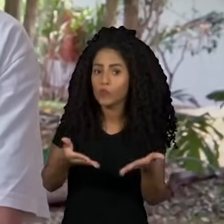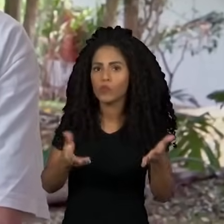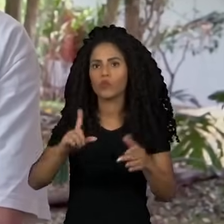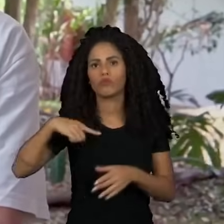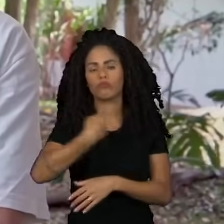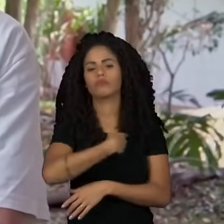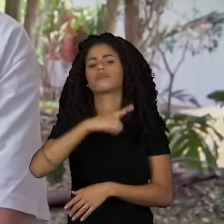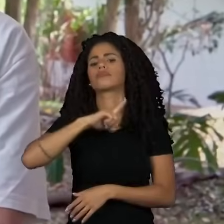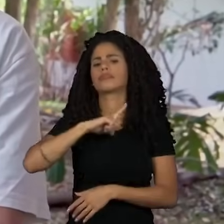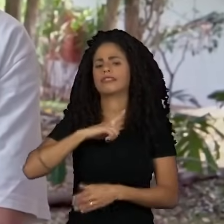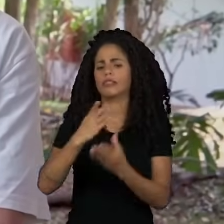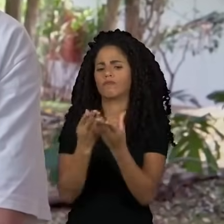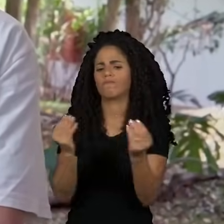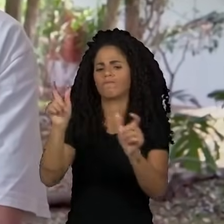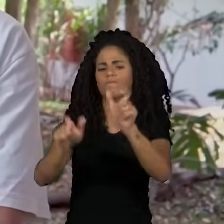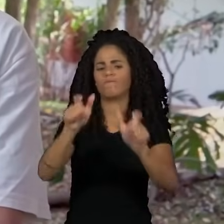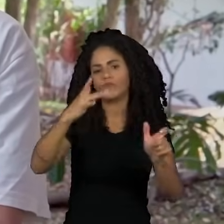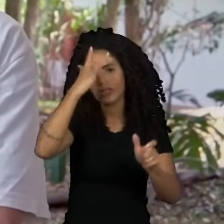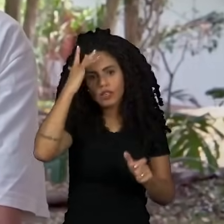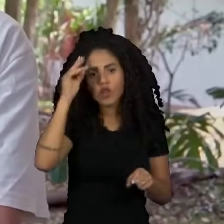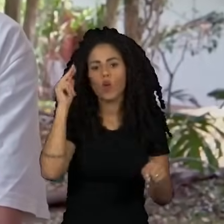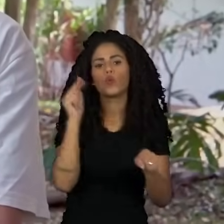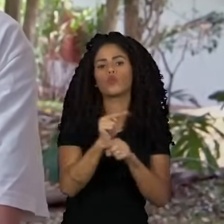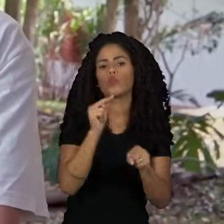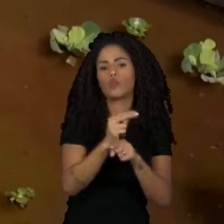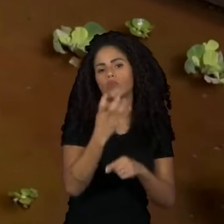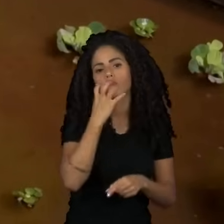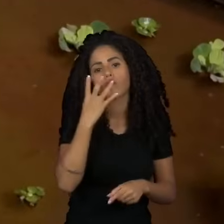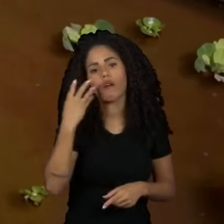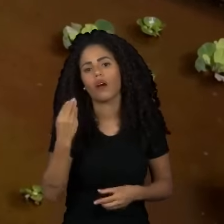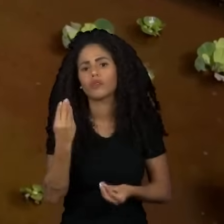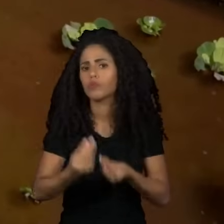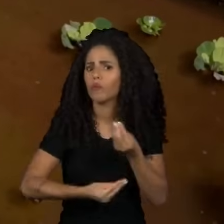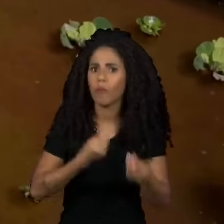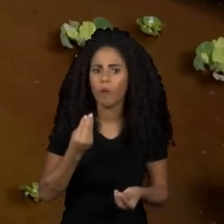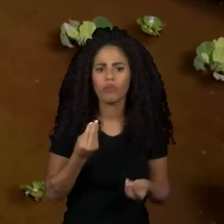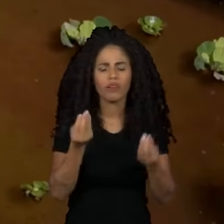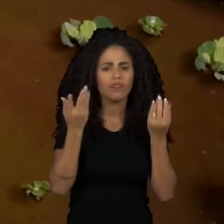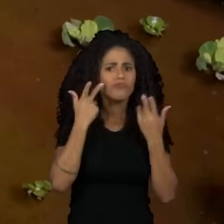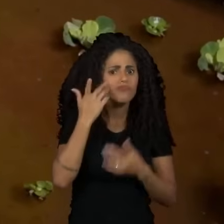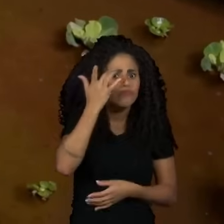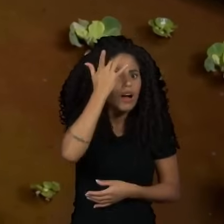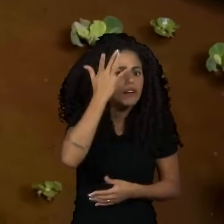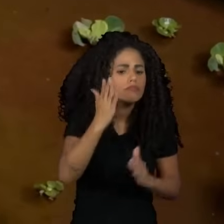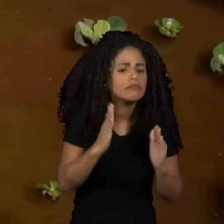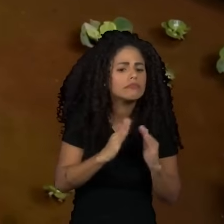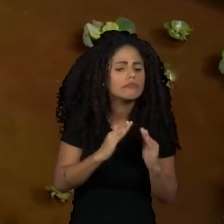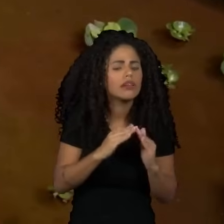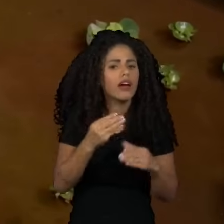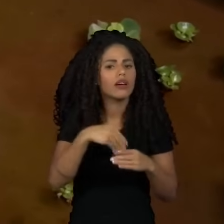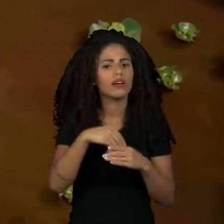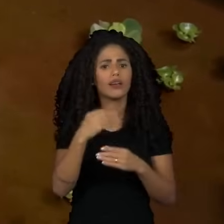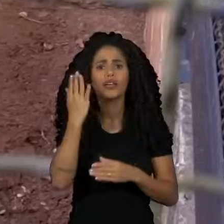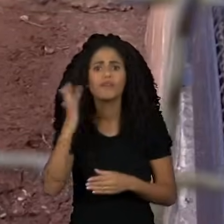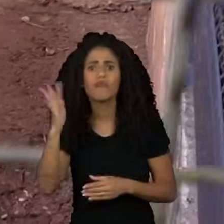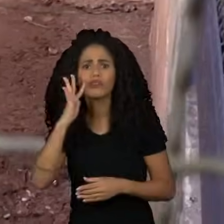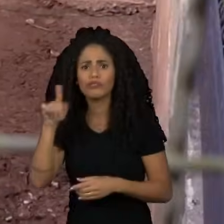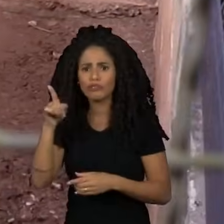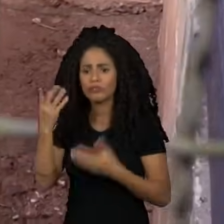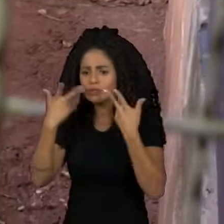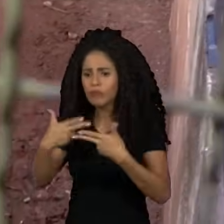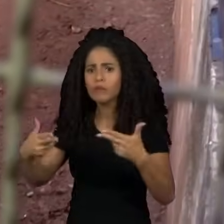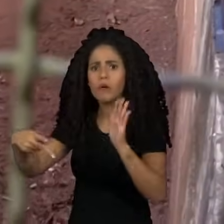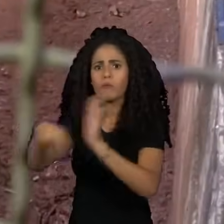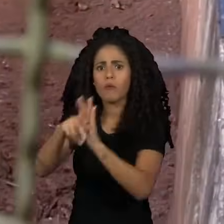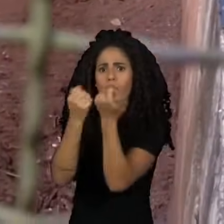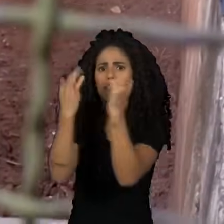tem muitas pessoas que não conseguem nem cuidar de um cão e de um gato, que são animais domésticos, né? E imagina de um animal silvestre, que não passou